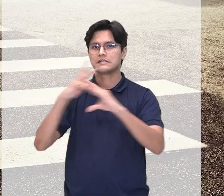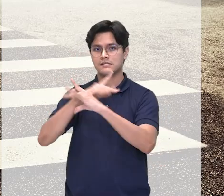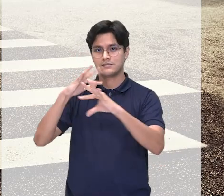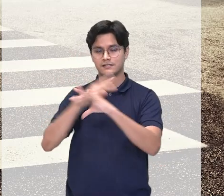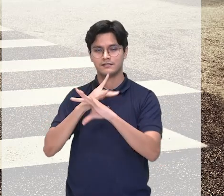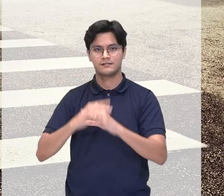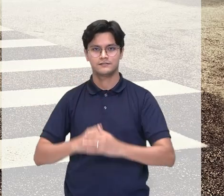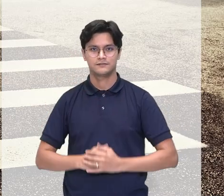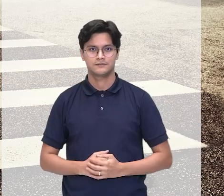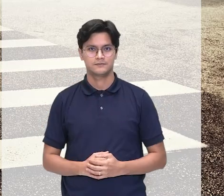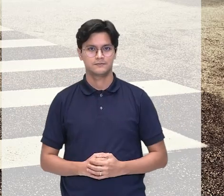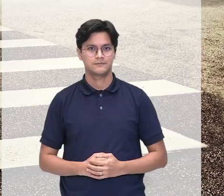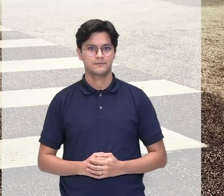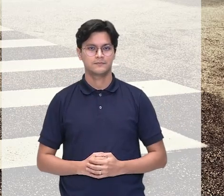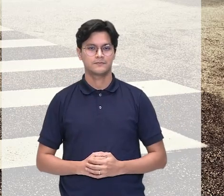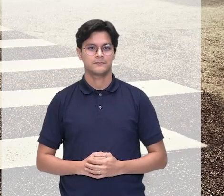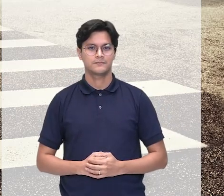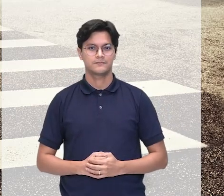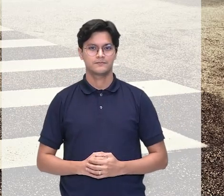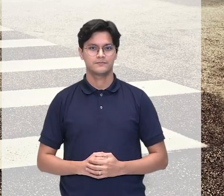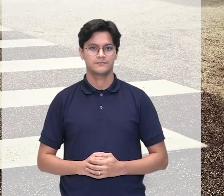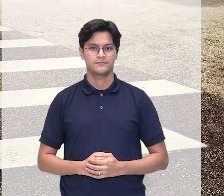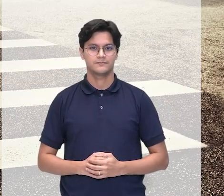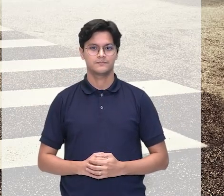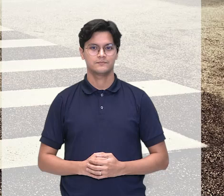Vamos ouvi-lo?